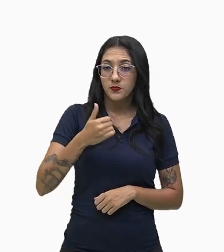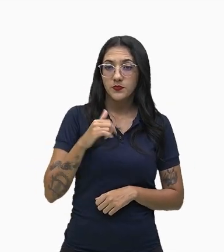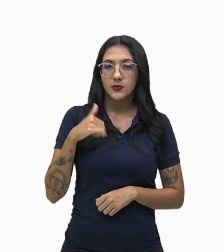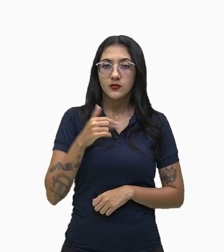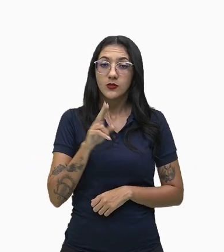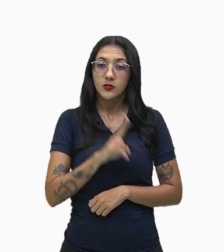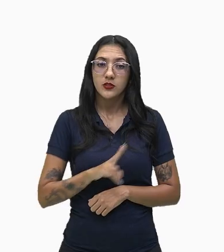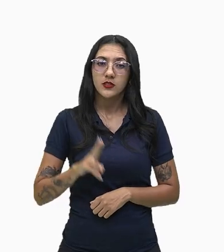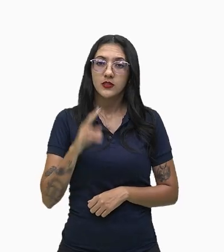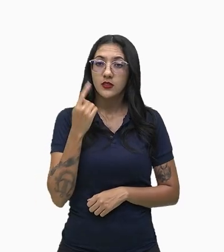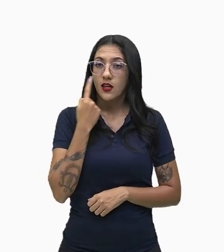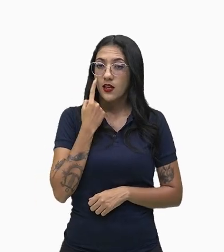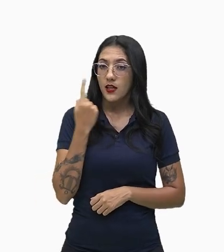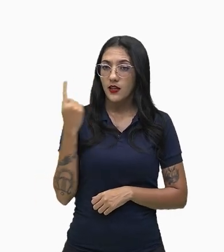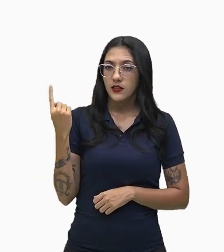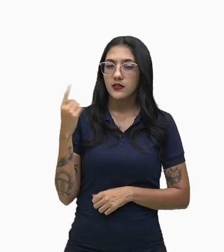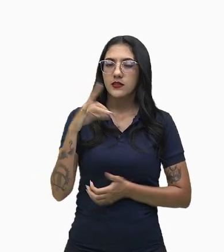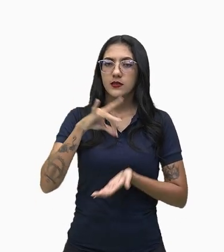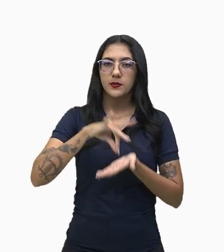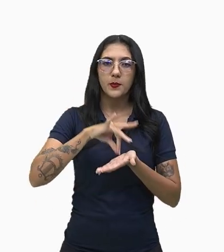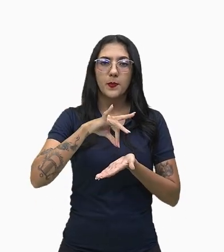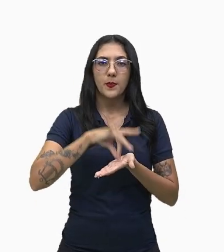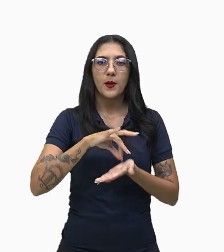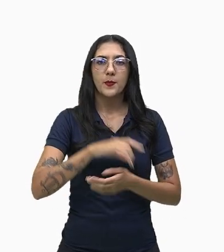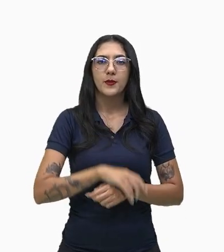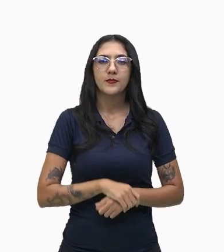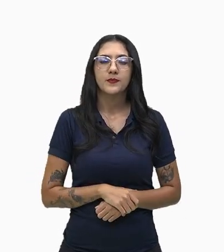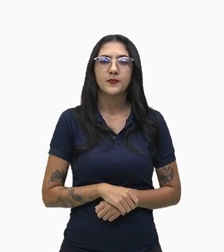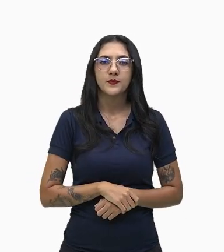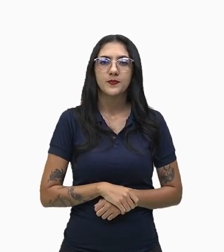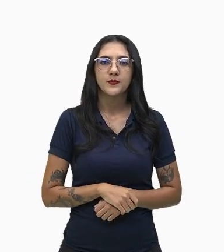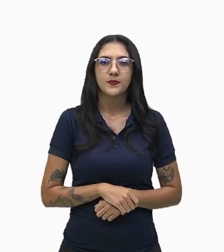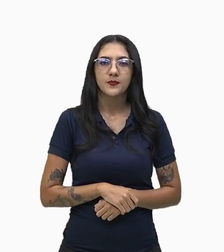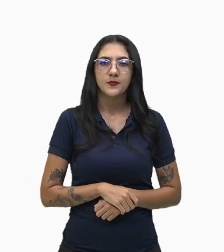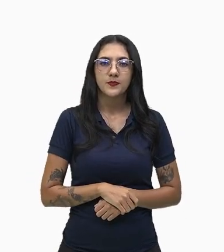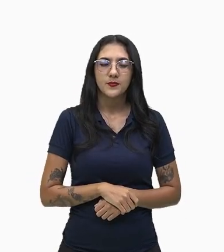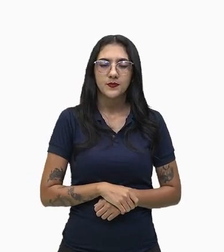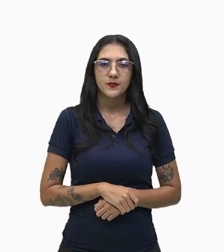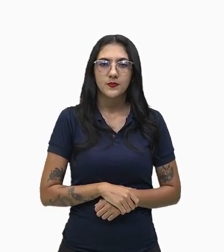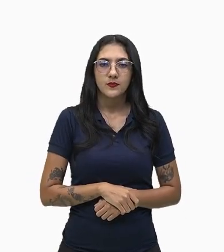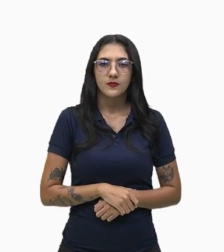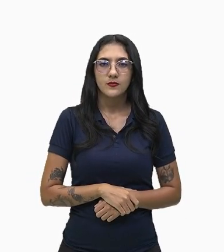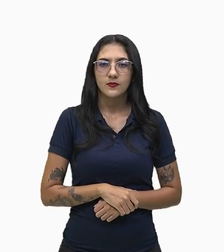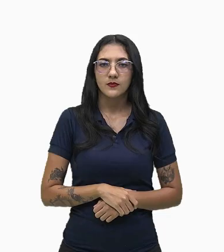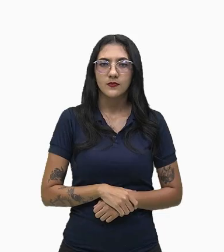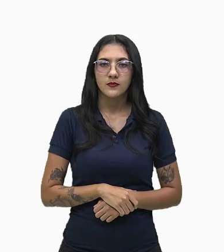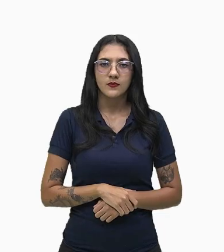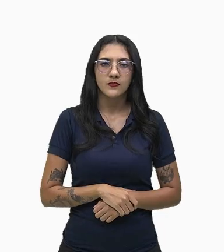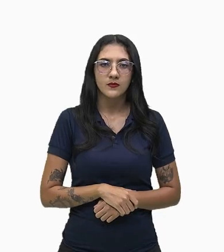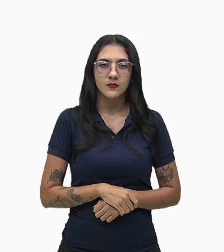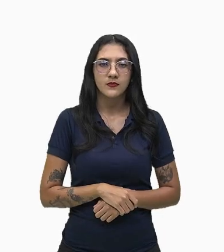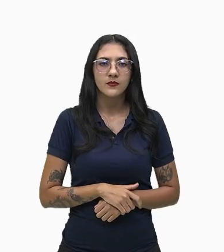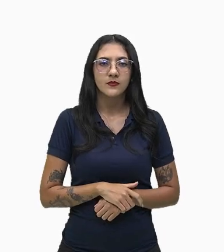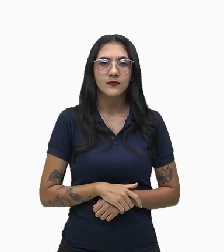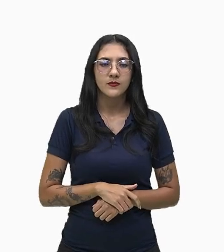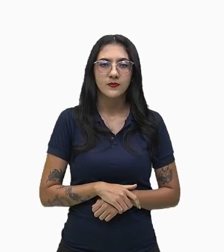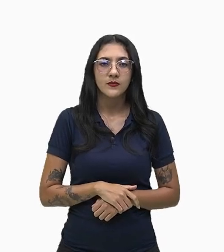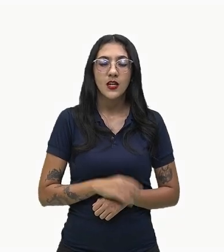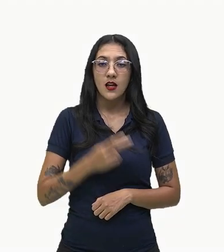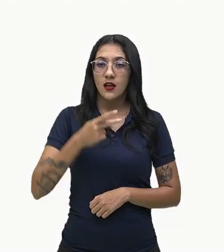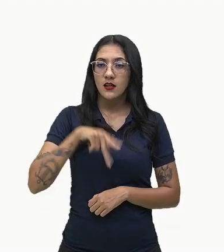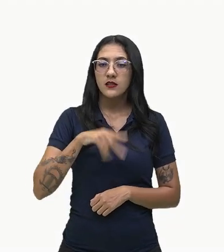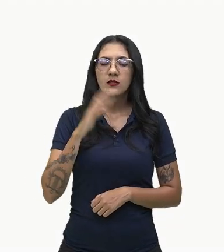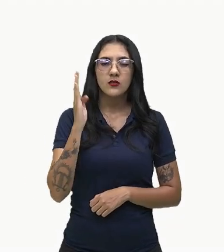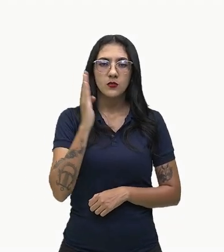este mapa, antes de nós falarmos dos pontos extremos, que o Brasil, ele